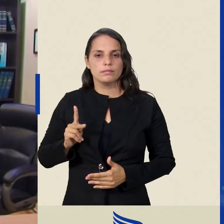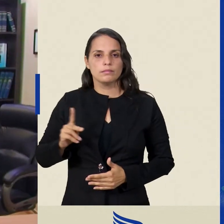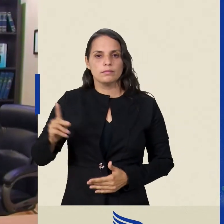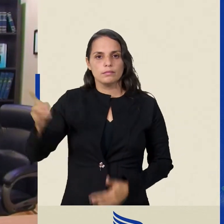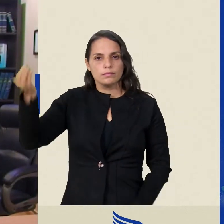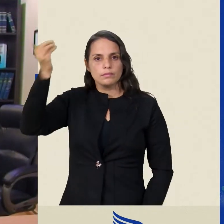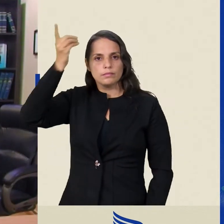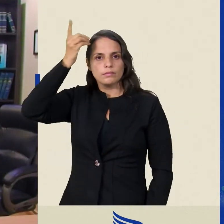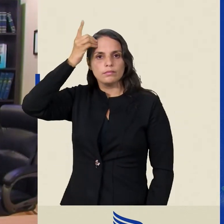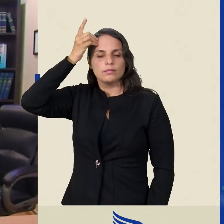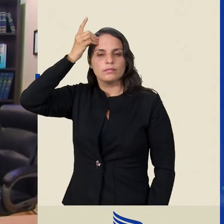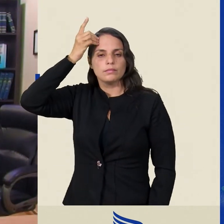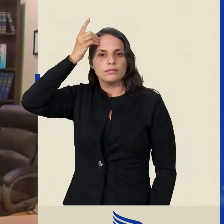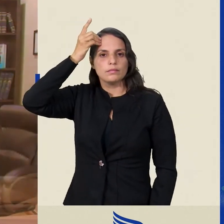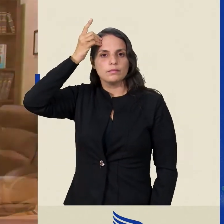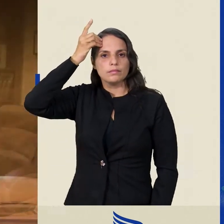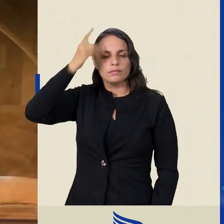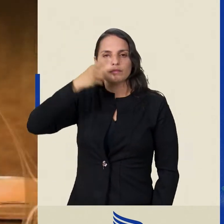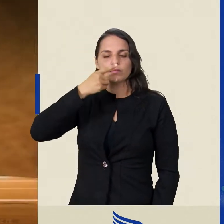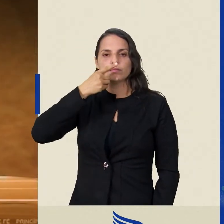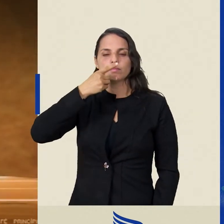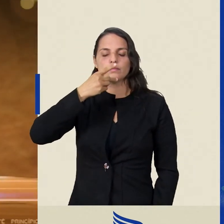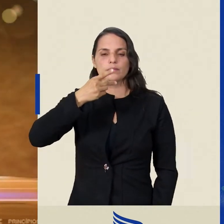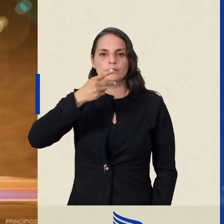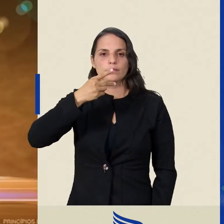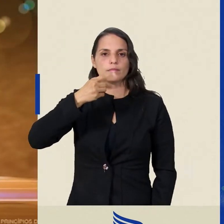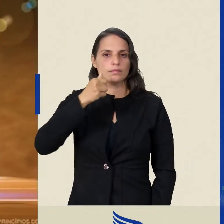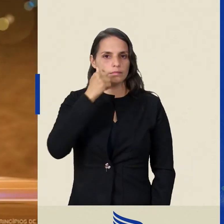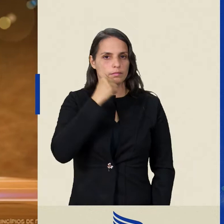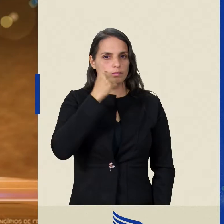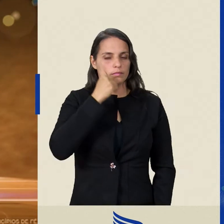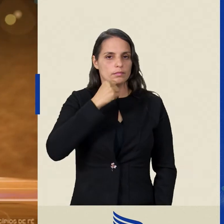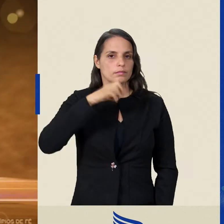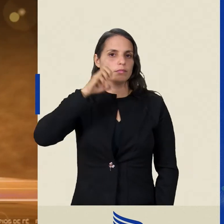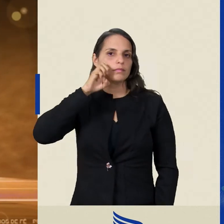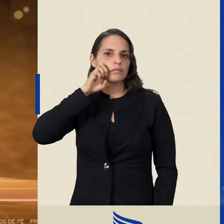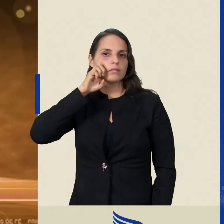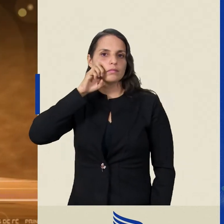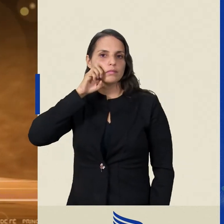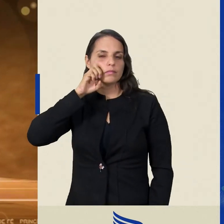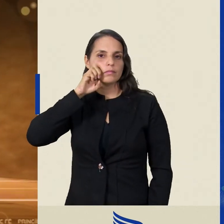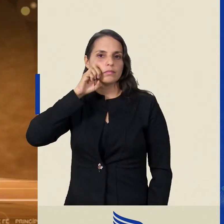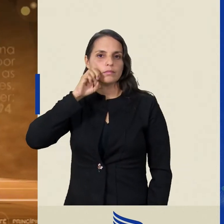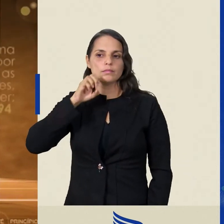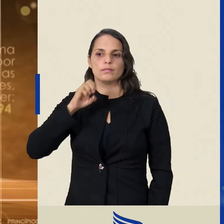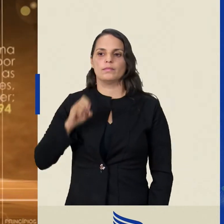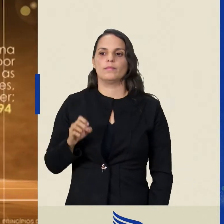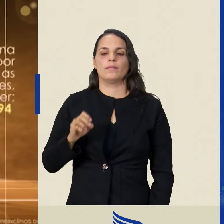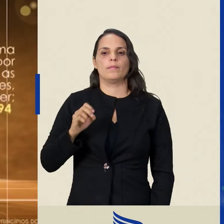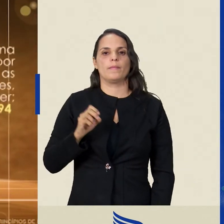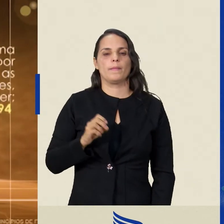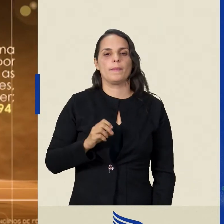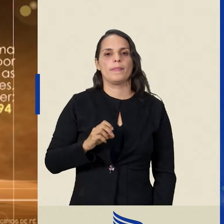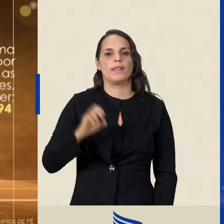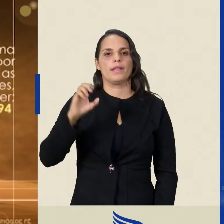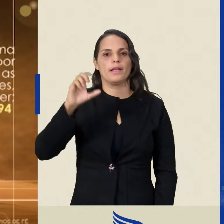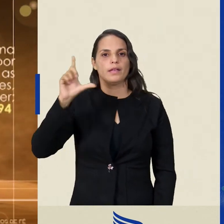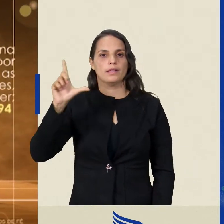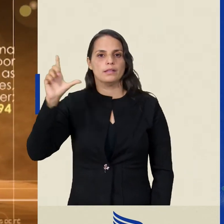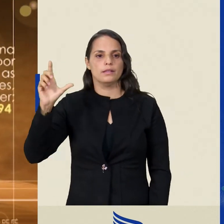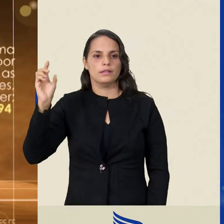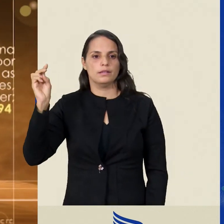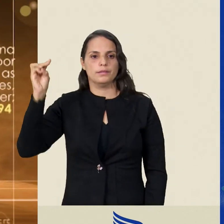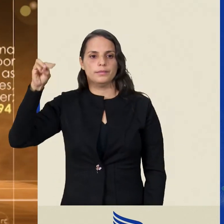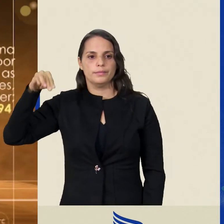de profecia foi Ellen Gould Harmon. Isso se encontra relatado no livro Dom